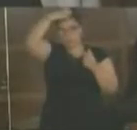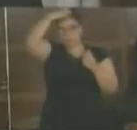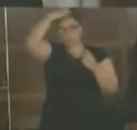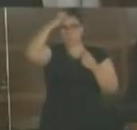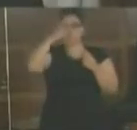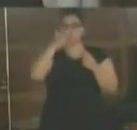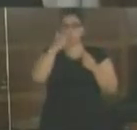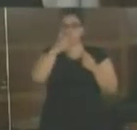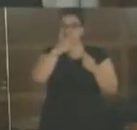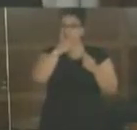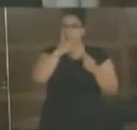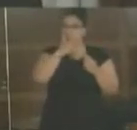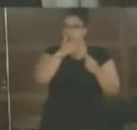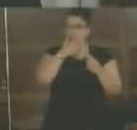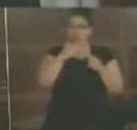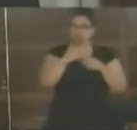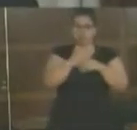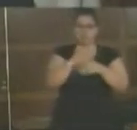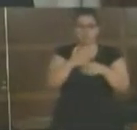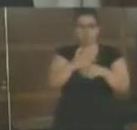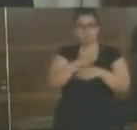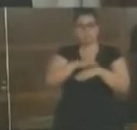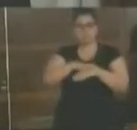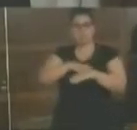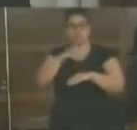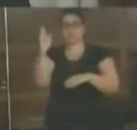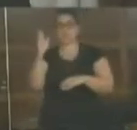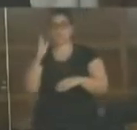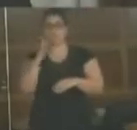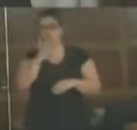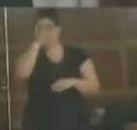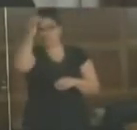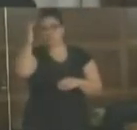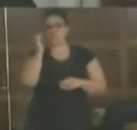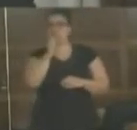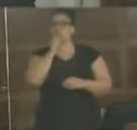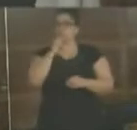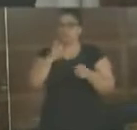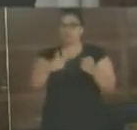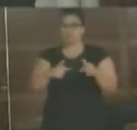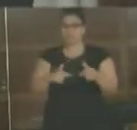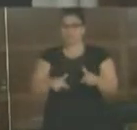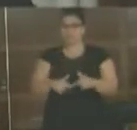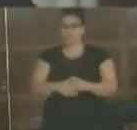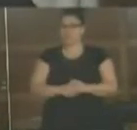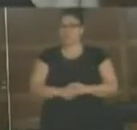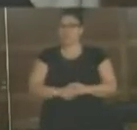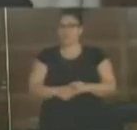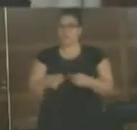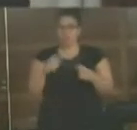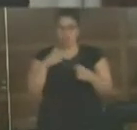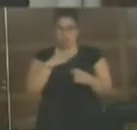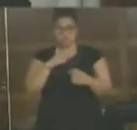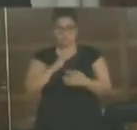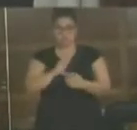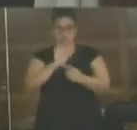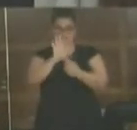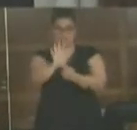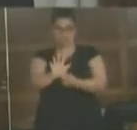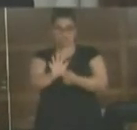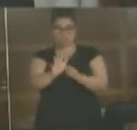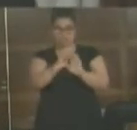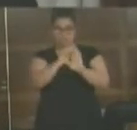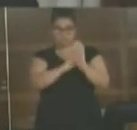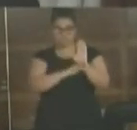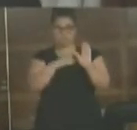na cidade com o maior número de desempregados na região. Então, diante de todos esses dados que eu acabo de passar para vocês, eu estou fazendo